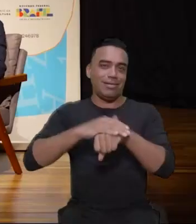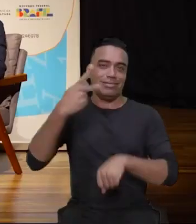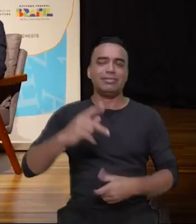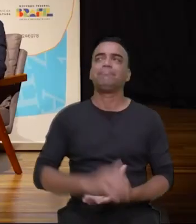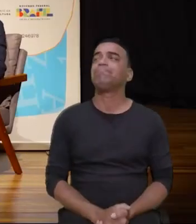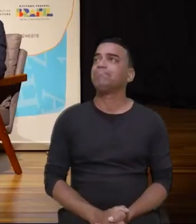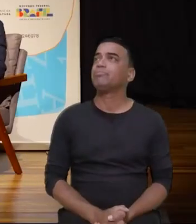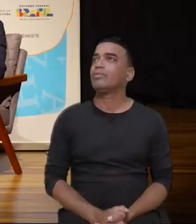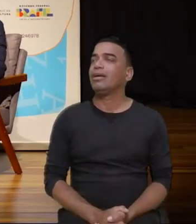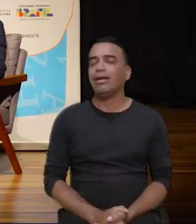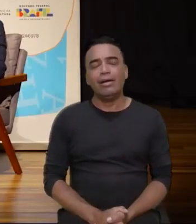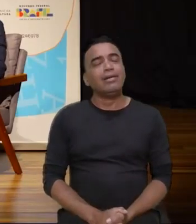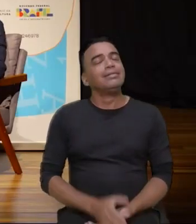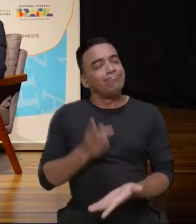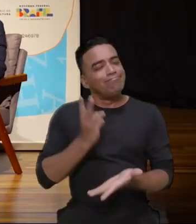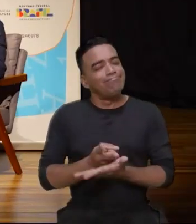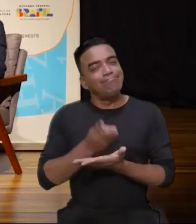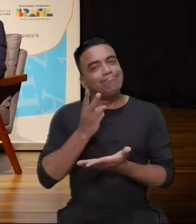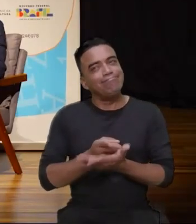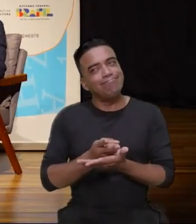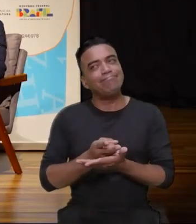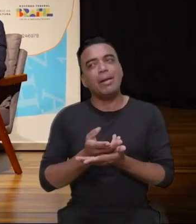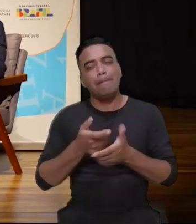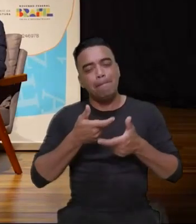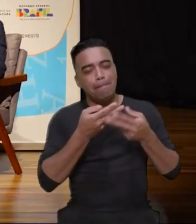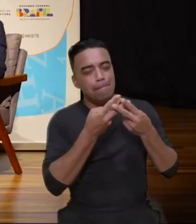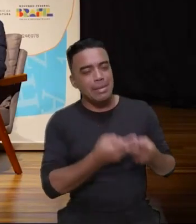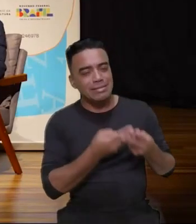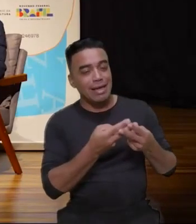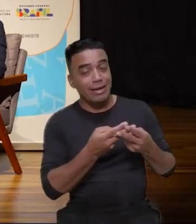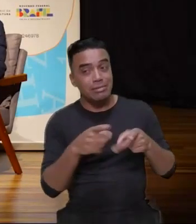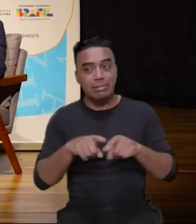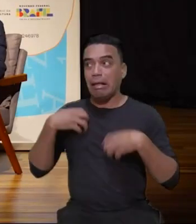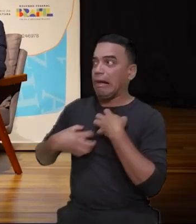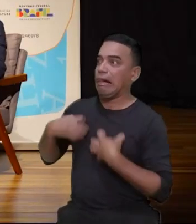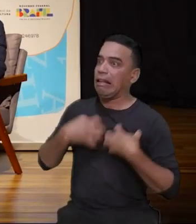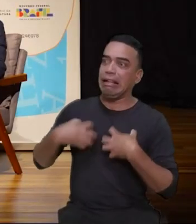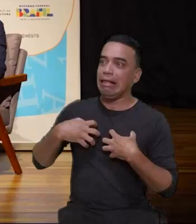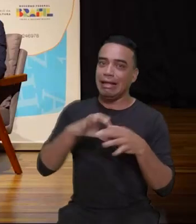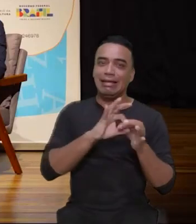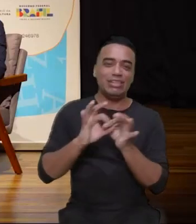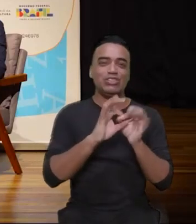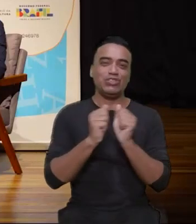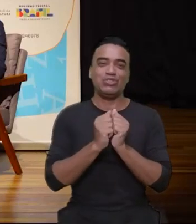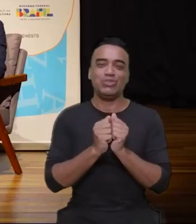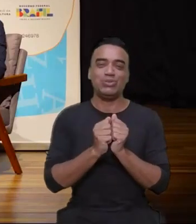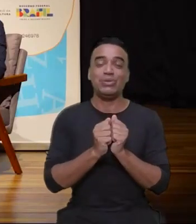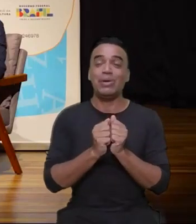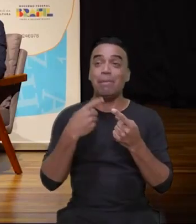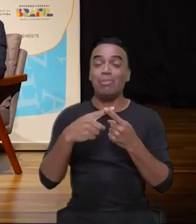Ao mesmo tempo, com muita paciência e também com muito desespero. Porque é